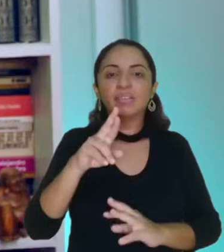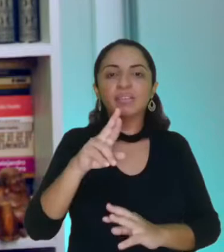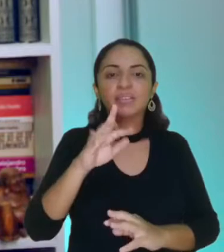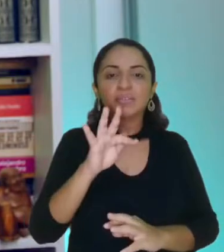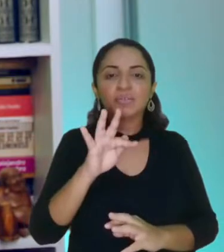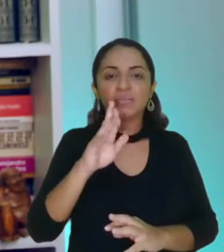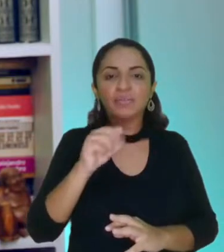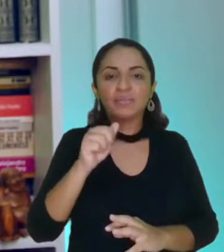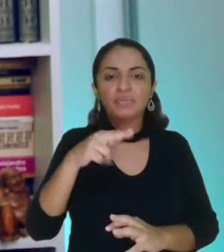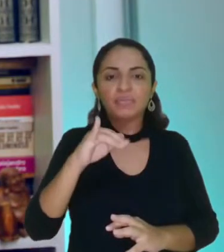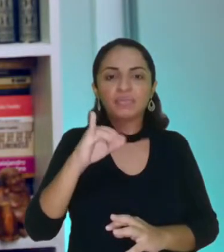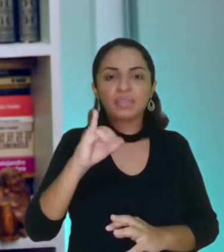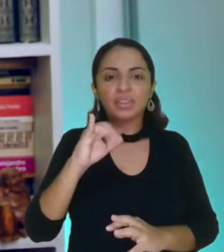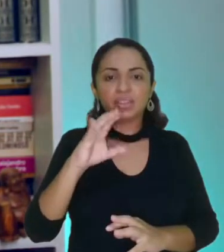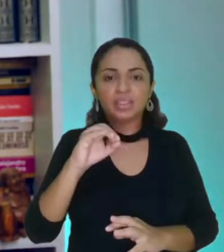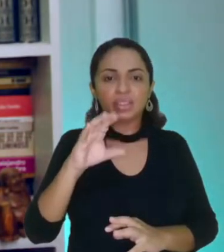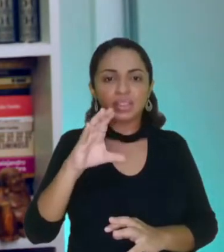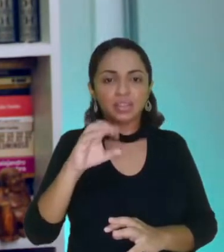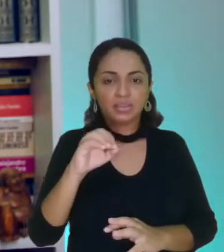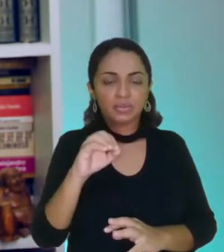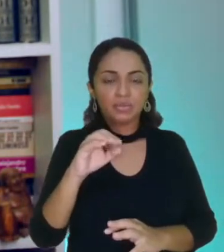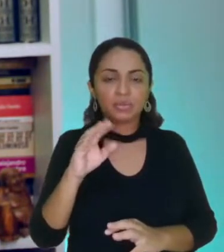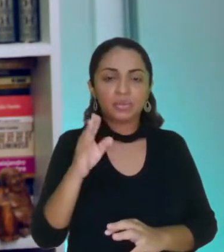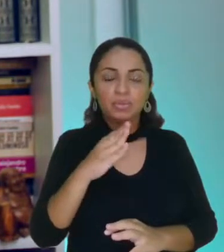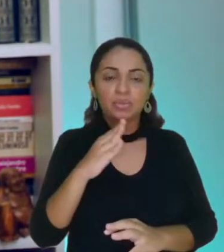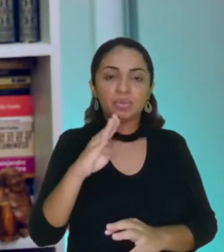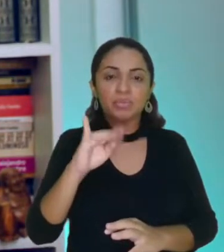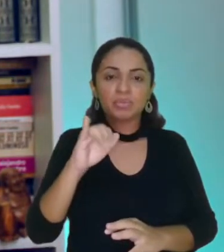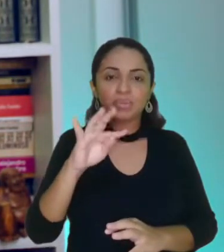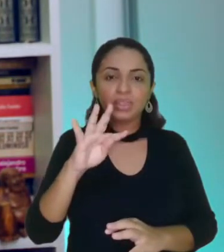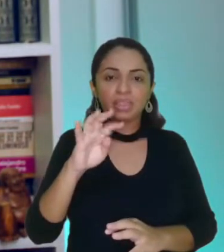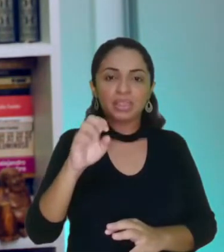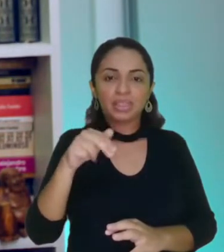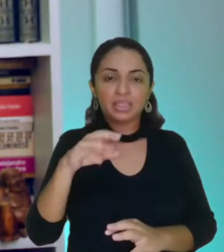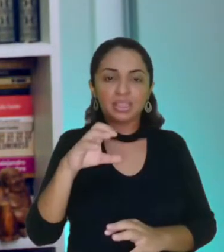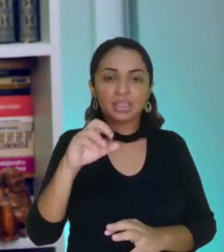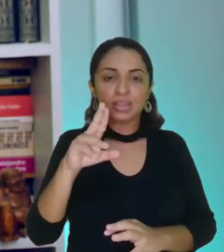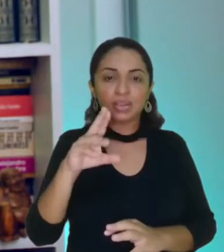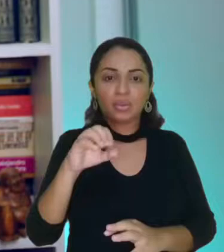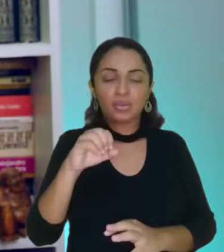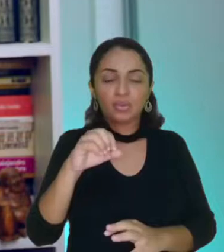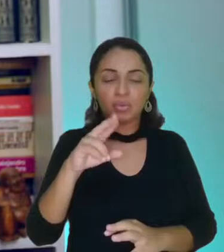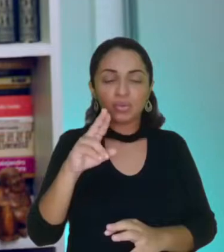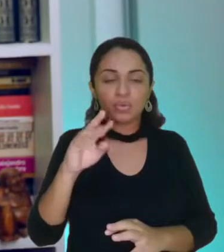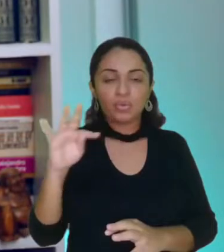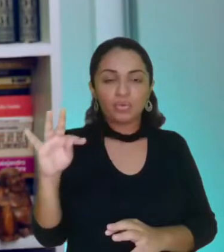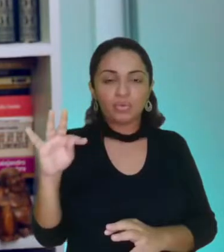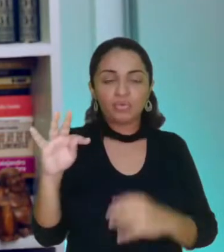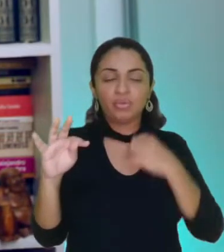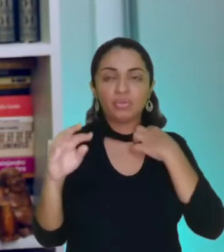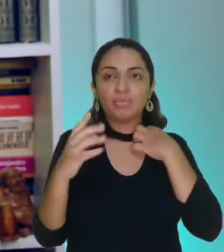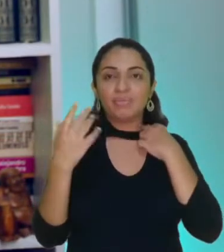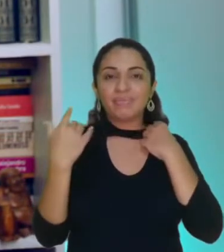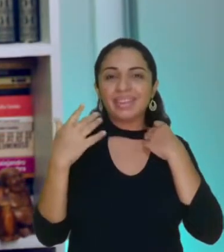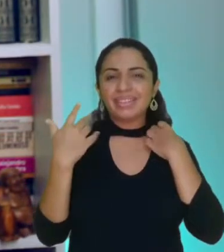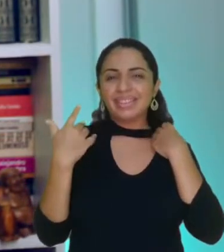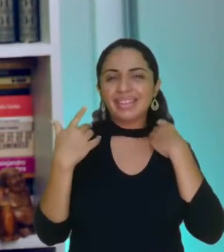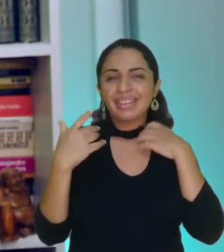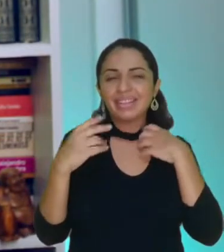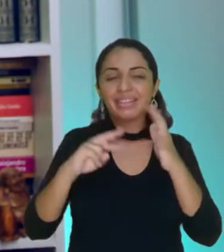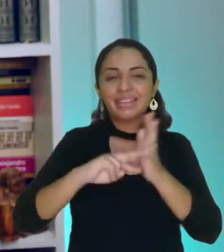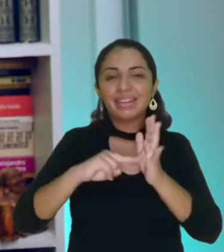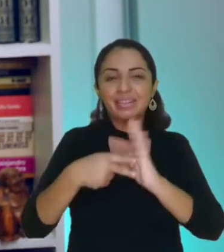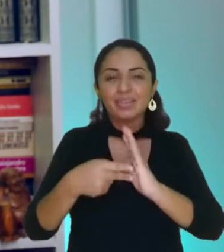indireta, eu não conheço essa tradução. Naquela época, nos anos 80, anos 70, até os anos 90, a gente não tinha muito dessa tradição da